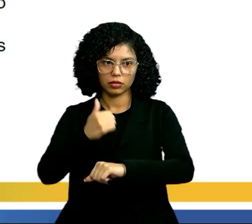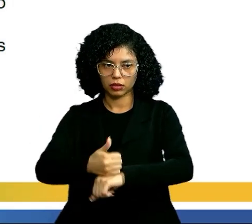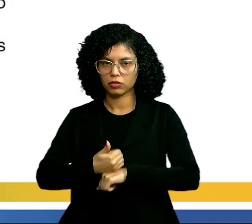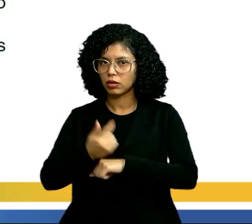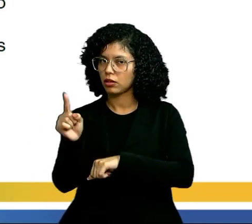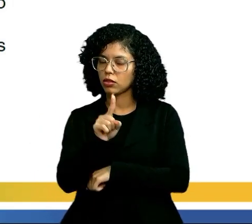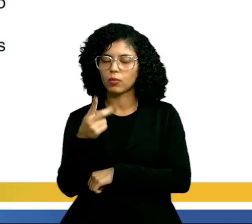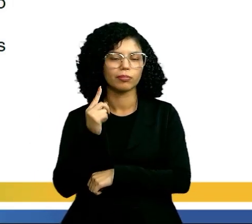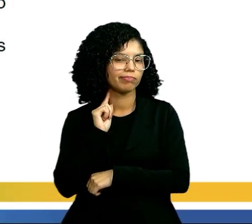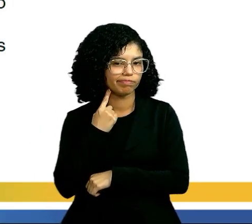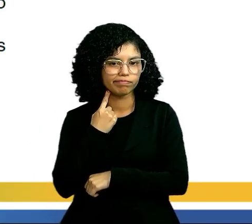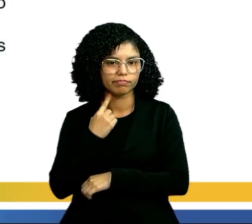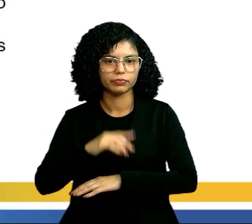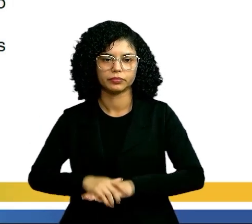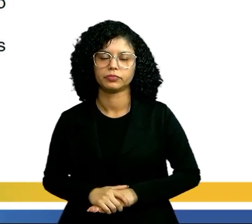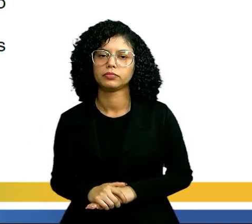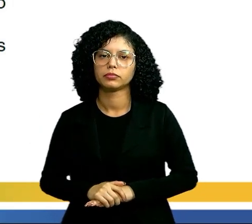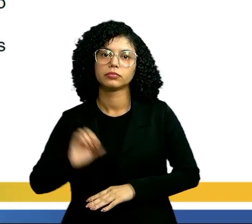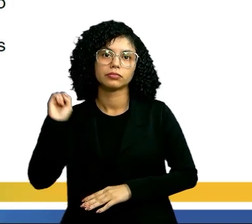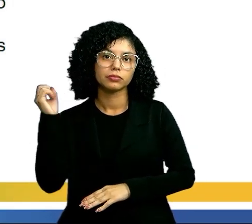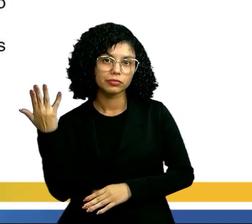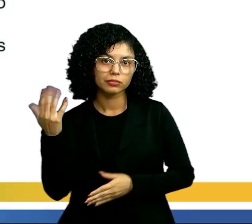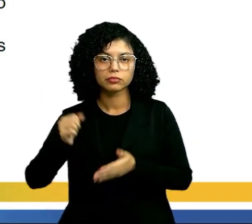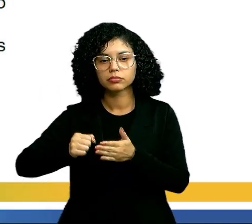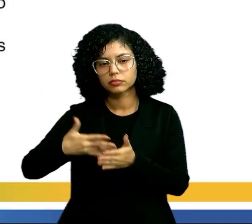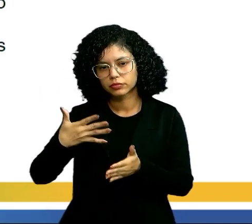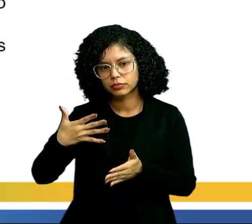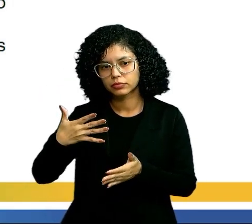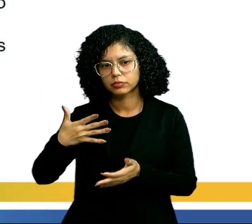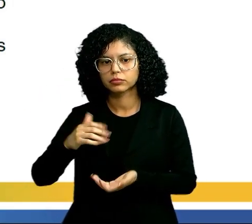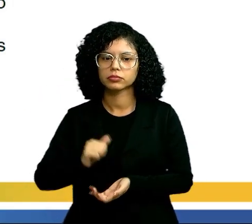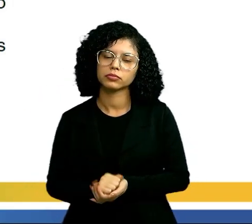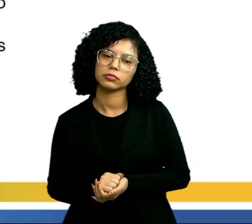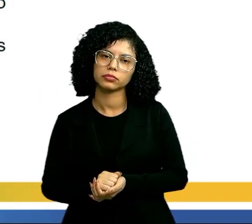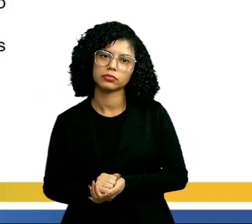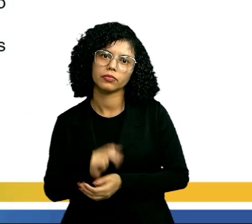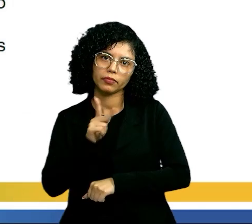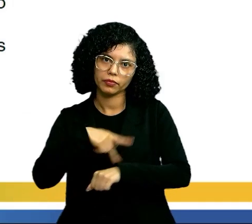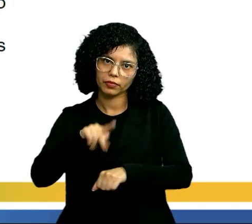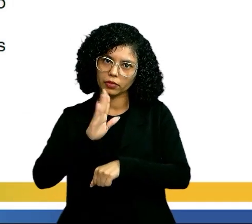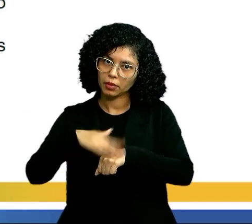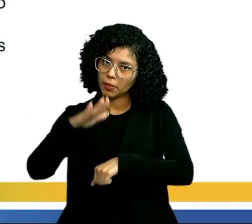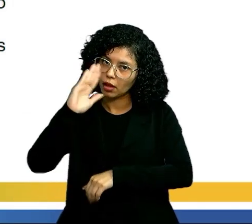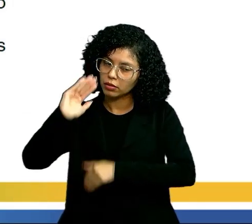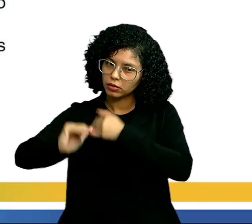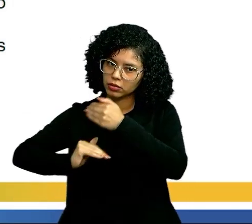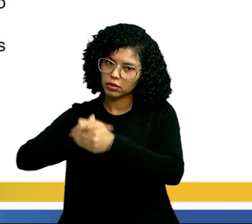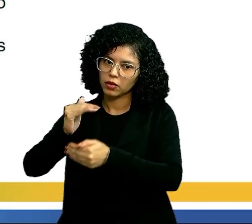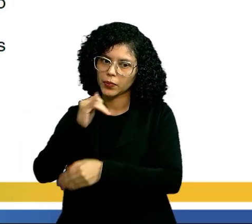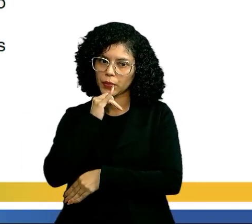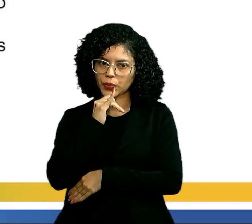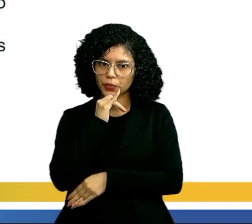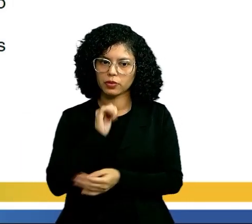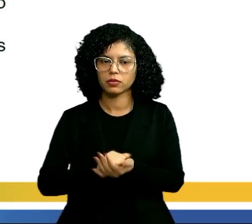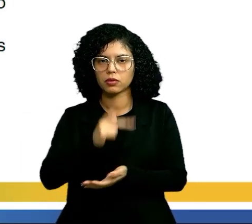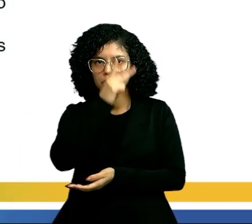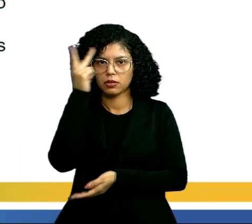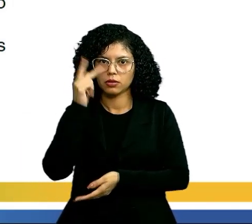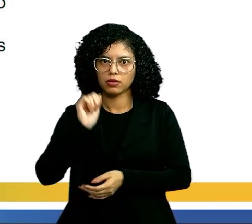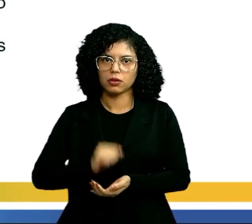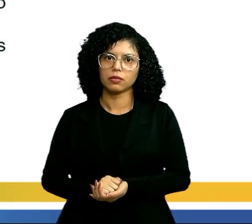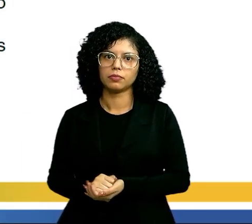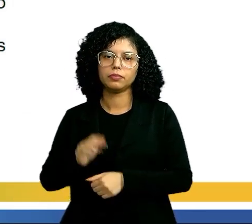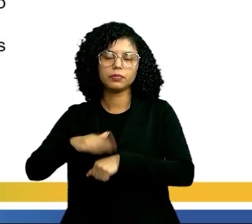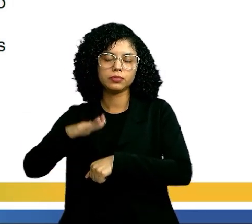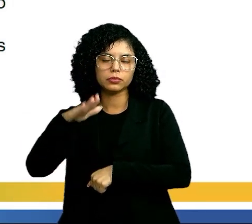de qualidade e não poluentes. Isso acontece muito nos países mais desenvolvidos, por exemplo, onde o transporte